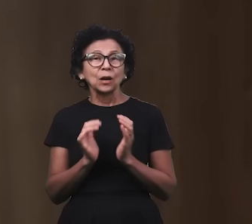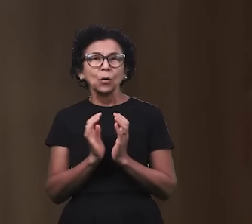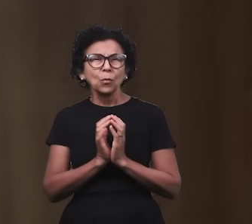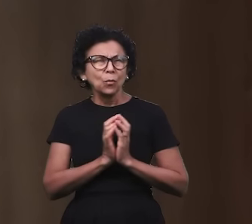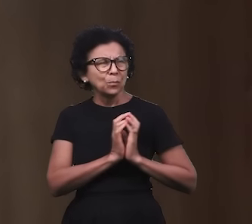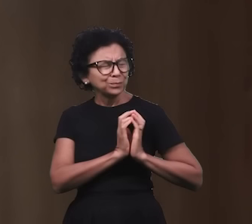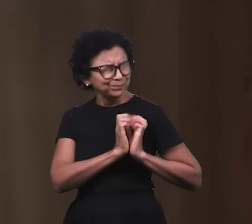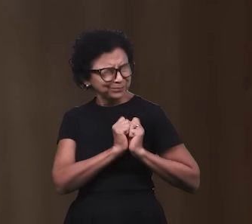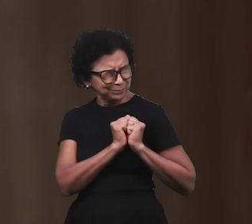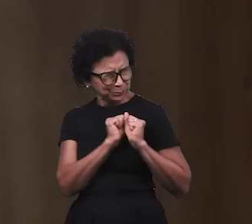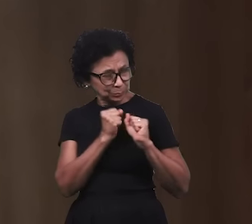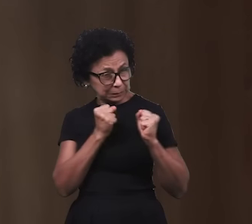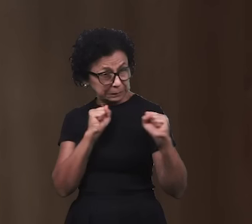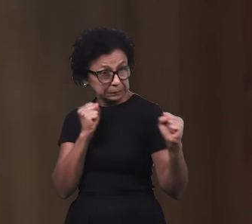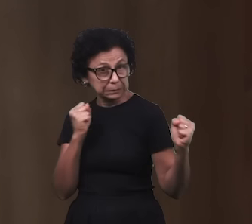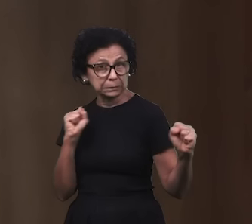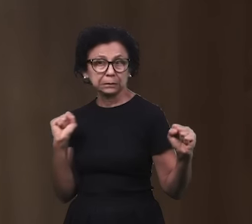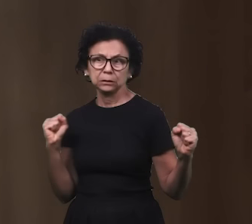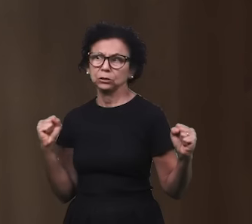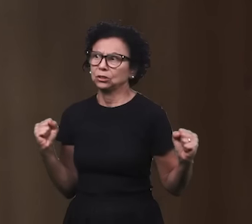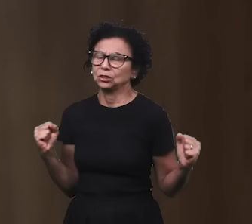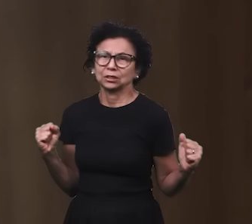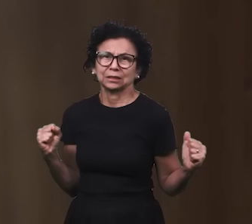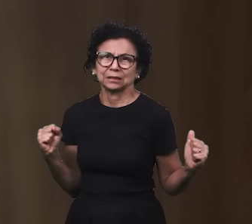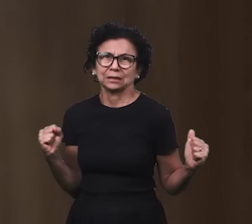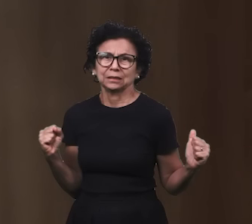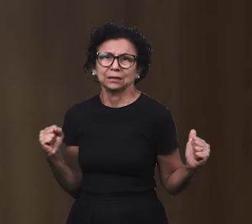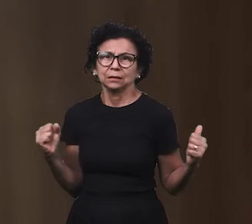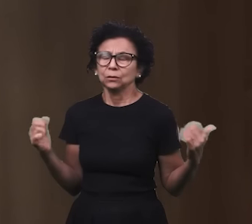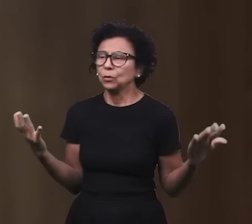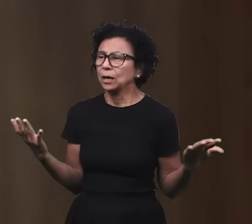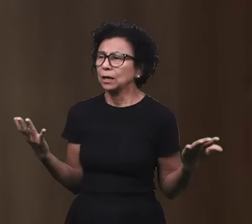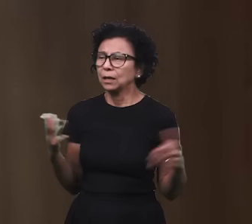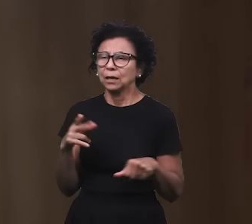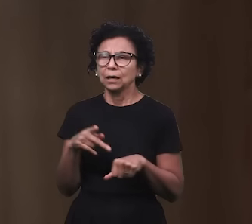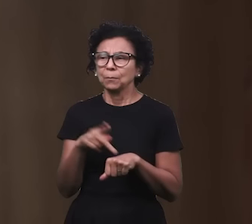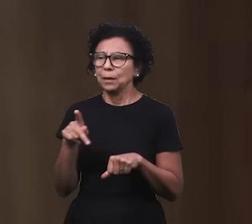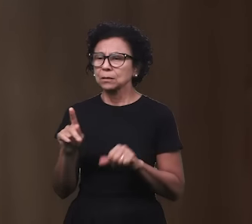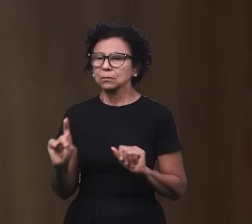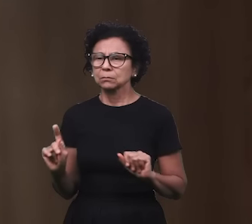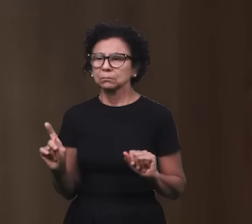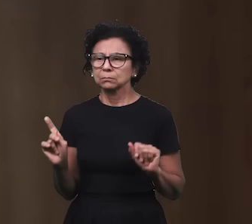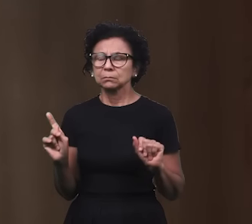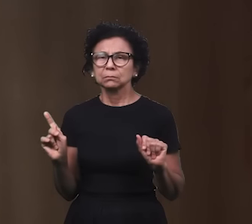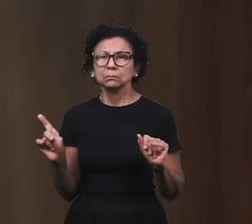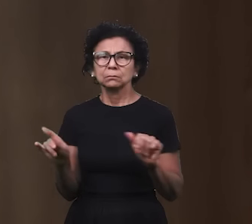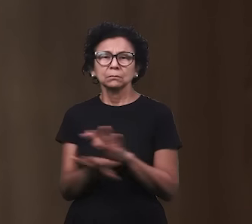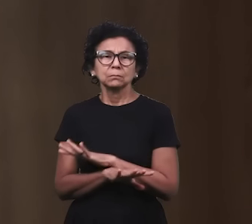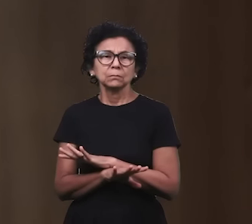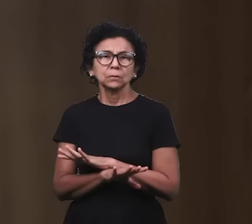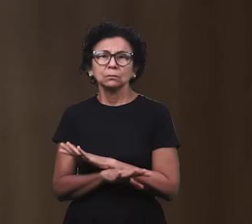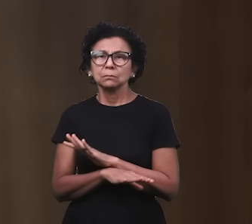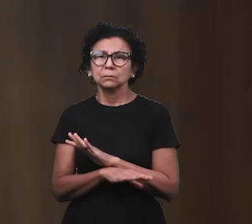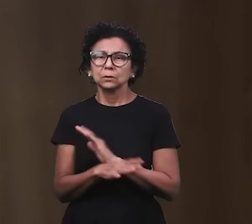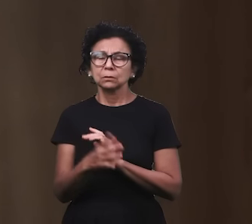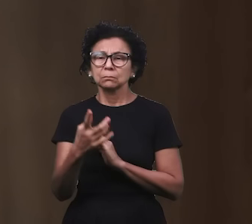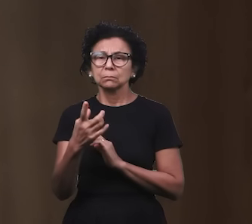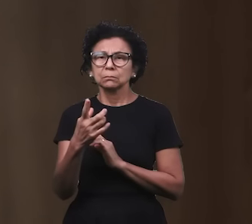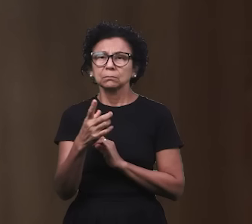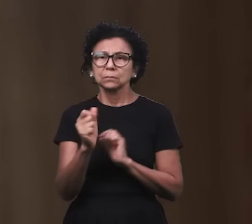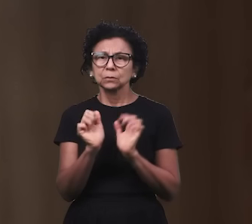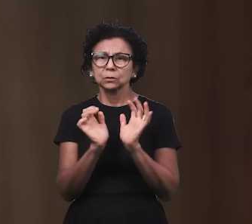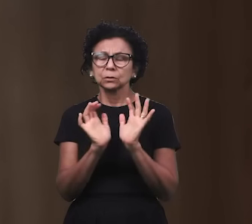que era um grupo grande de pessoas que iam, e o parentes, então acabou a festa, vamos embora. E aí